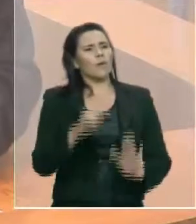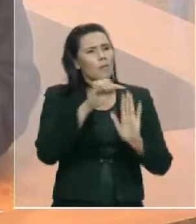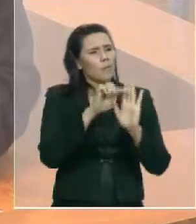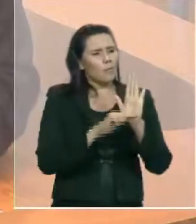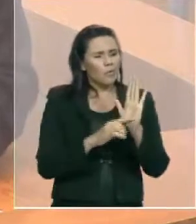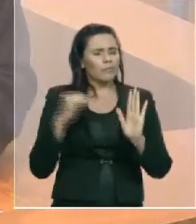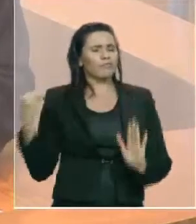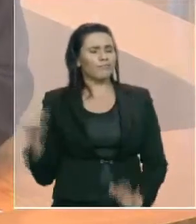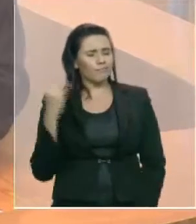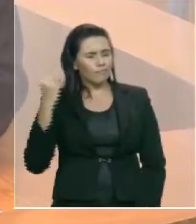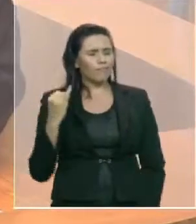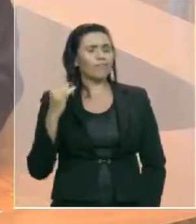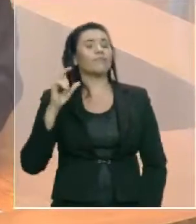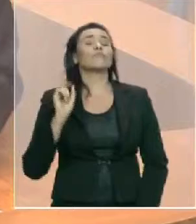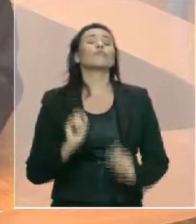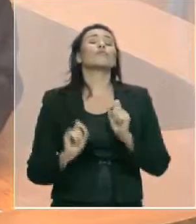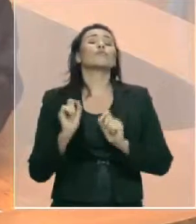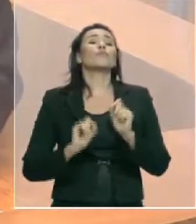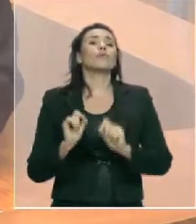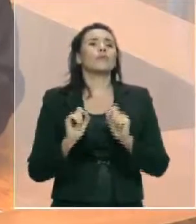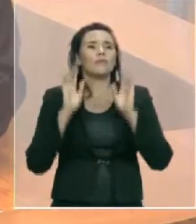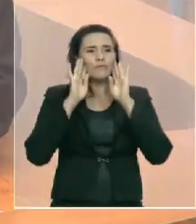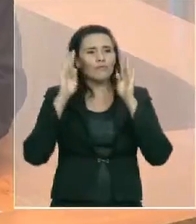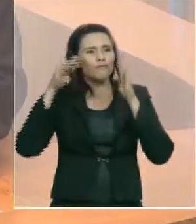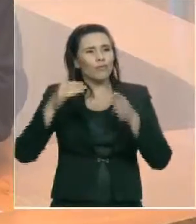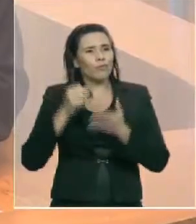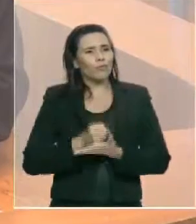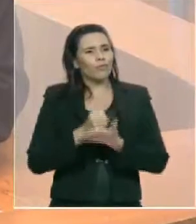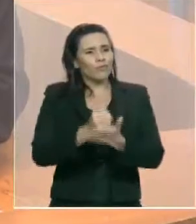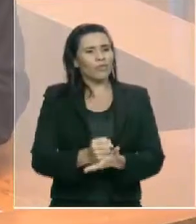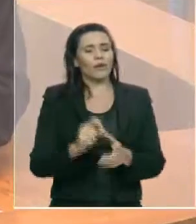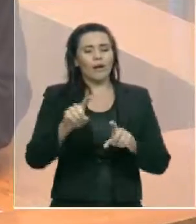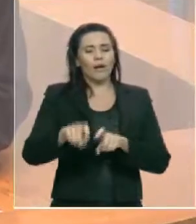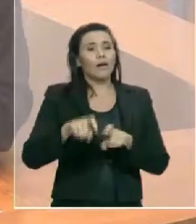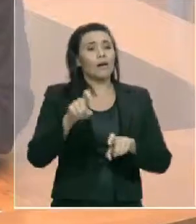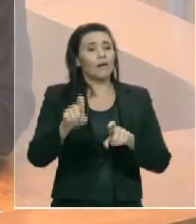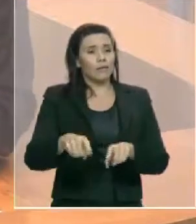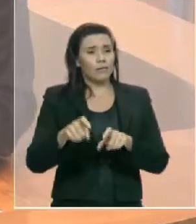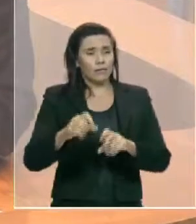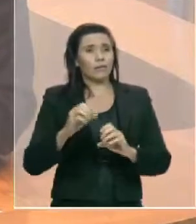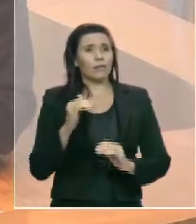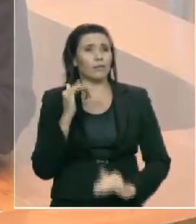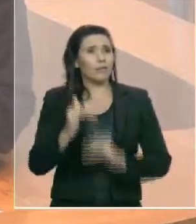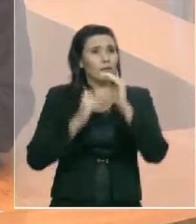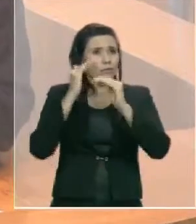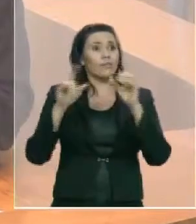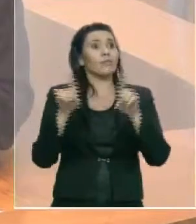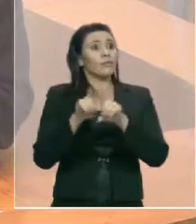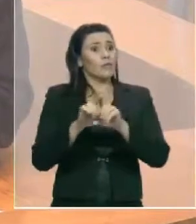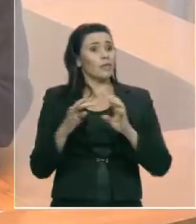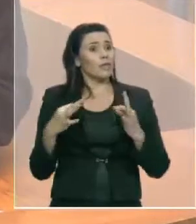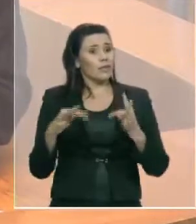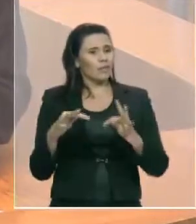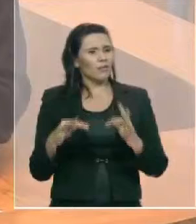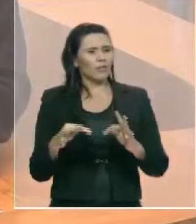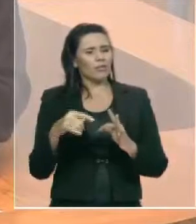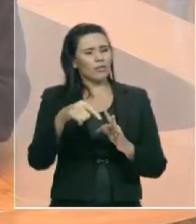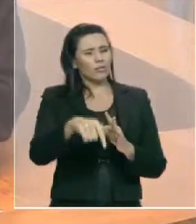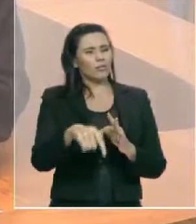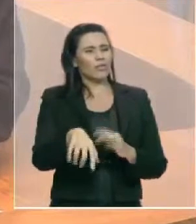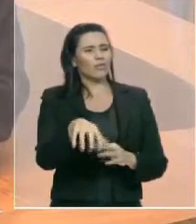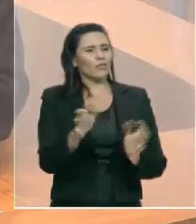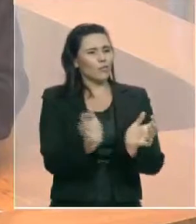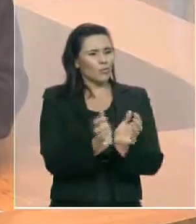tenha uma melhor infraestrutura, para que desenvolva e para que melhore a tecnologia, principalmente para os pequenos produtores que vão